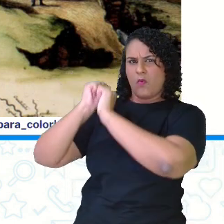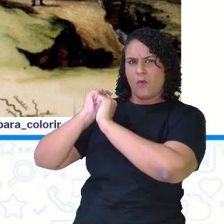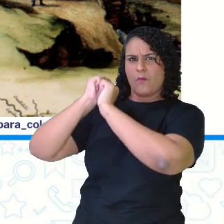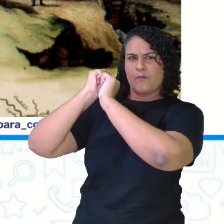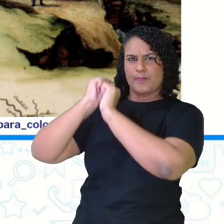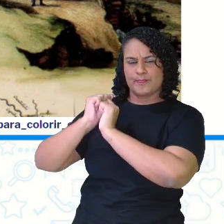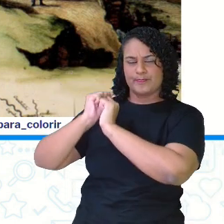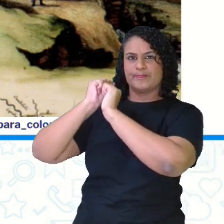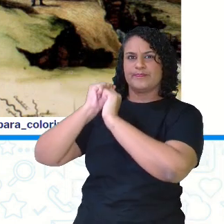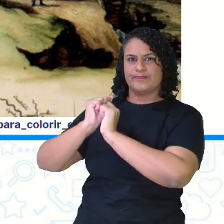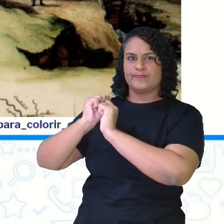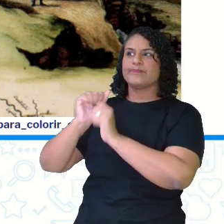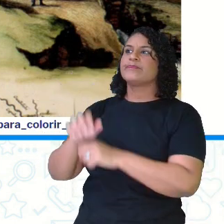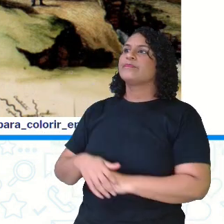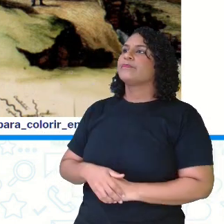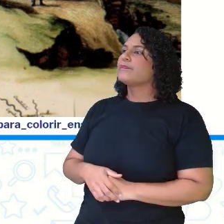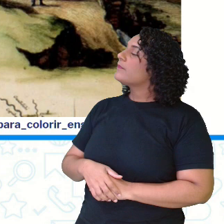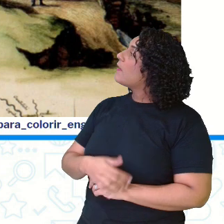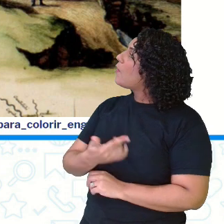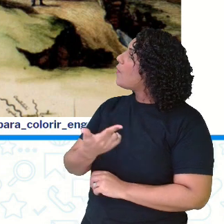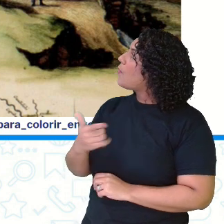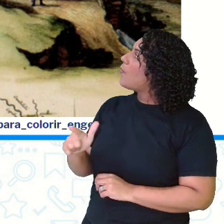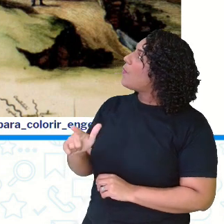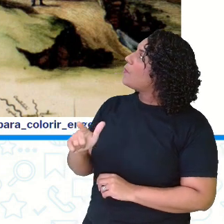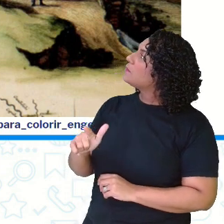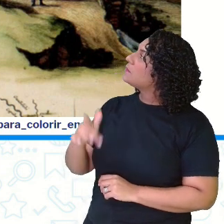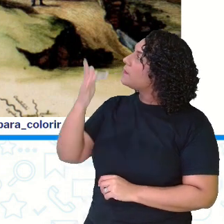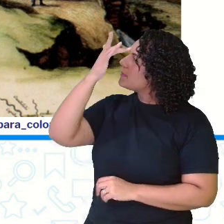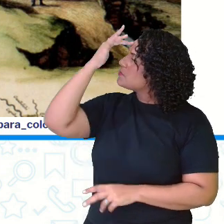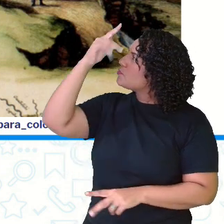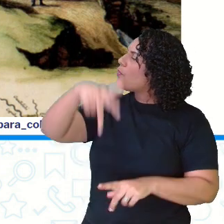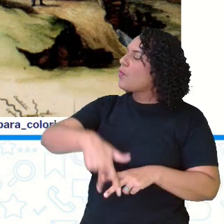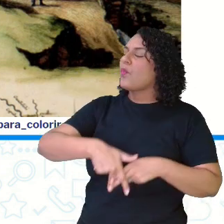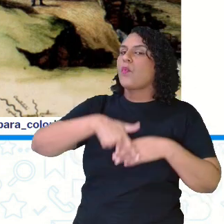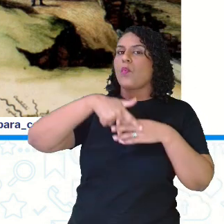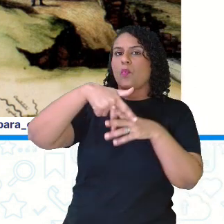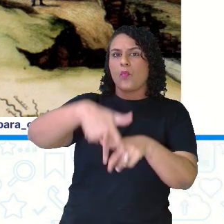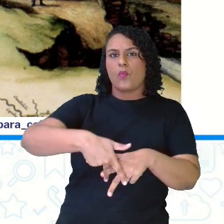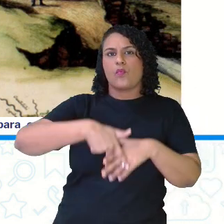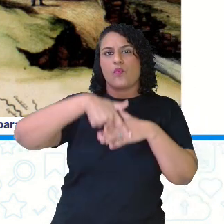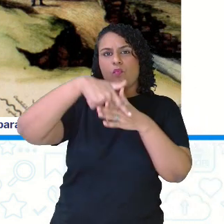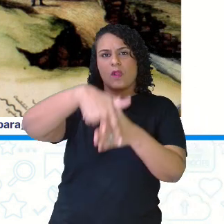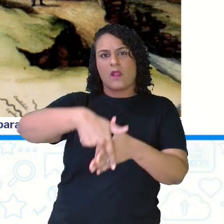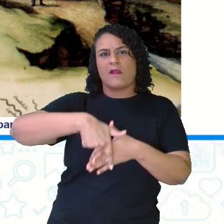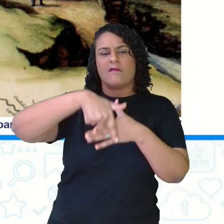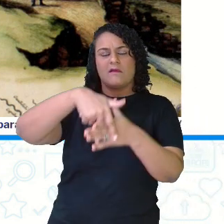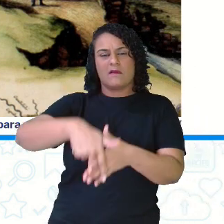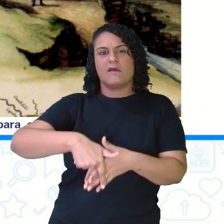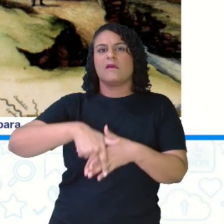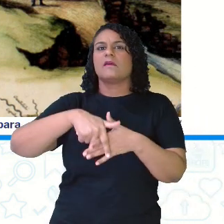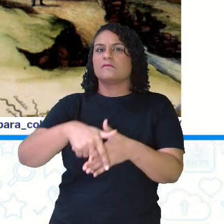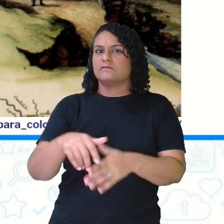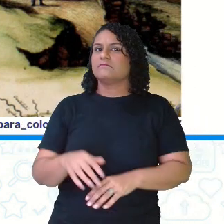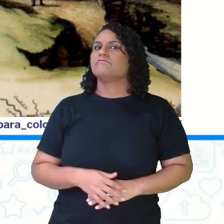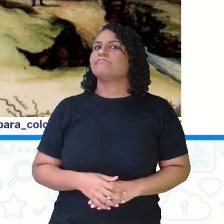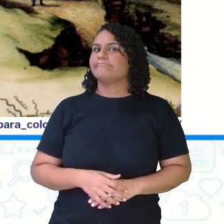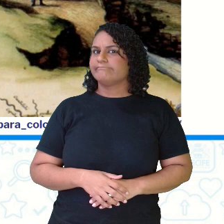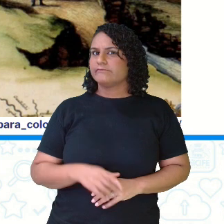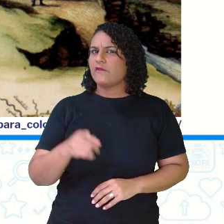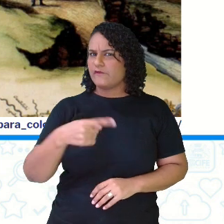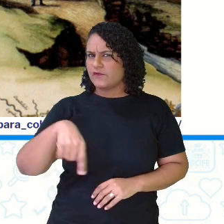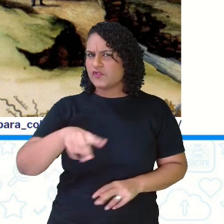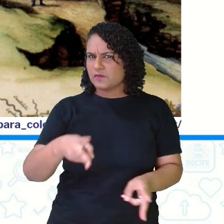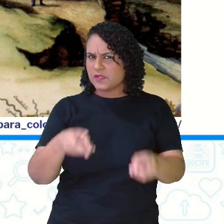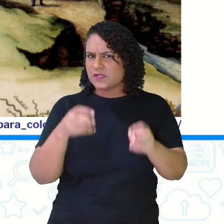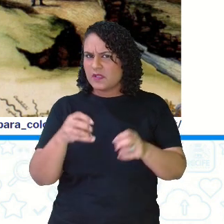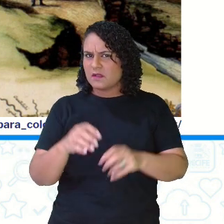uma pessoa num cavalo, animais sendo conduzidos, mas vocês estão vendo aí quem é que está